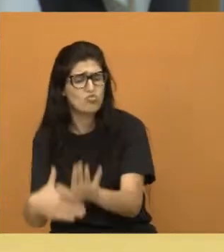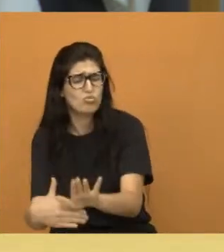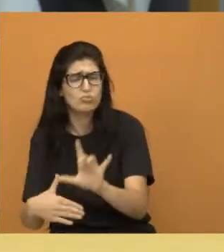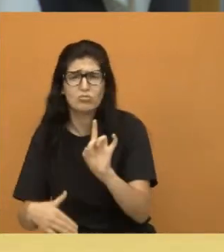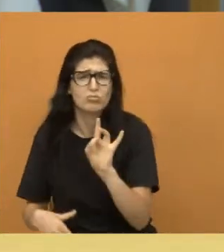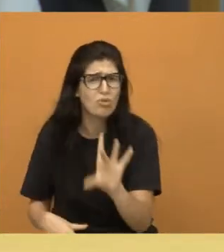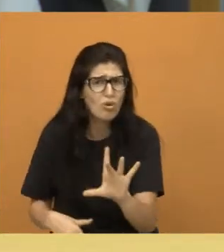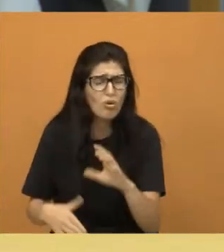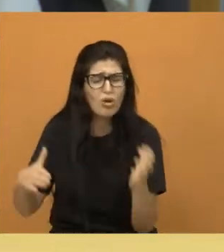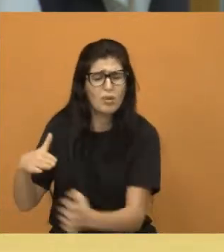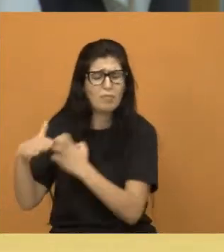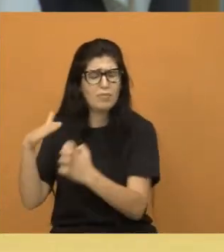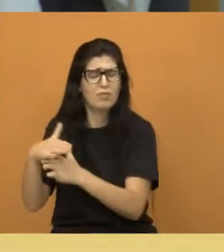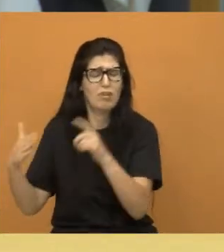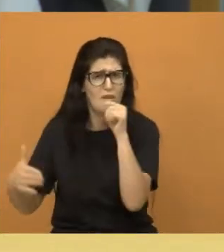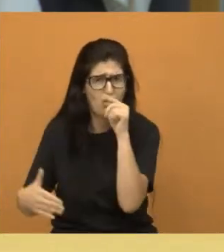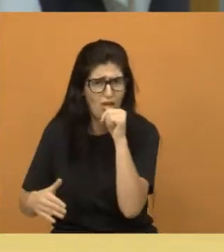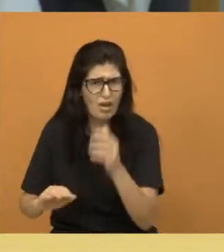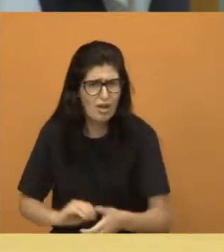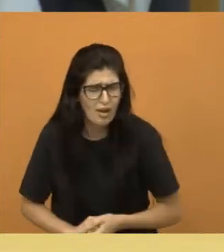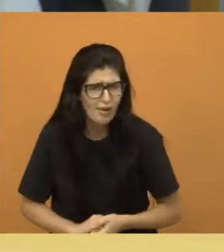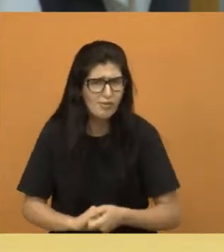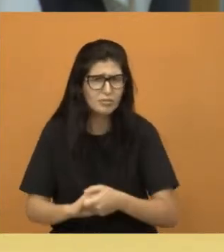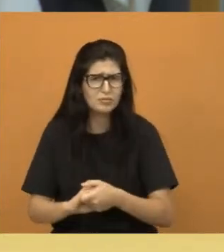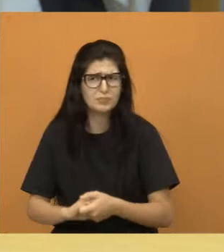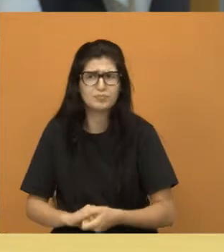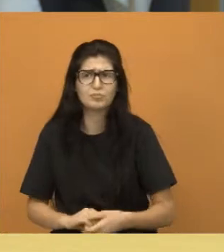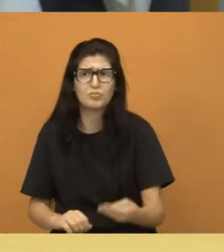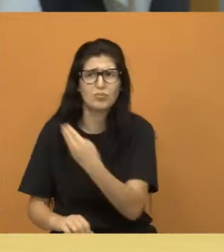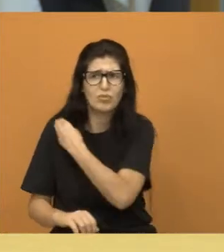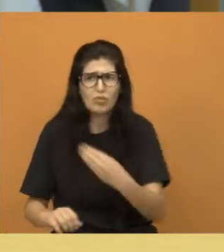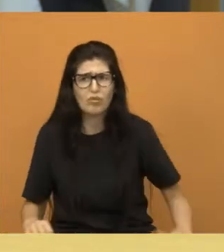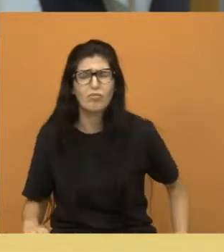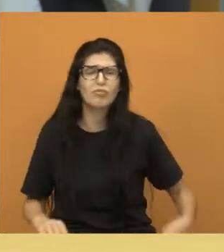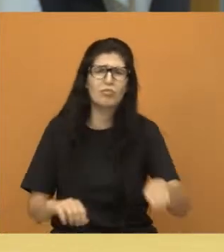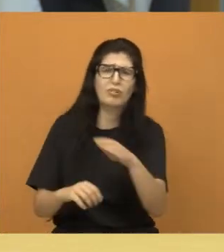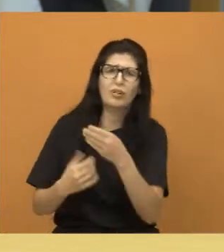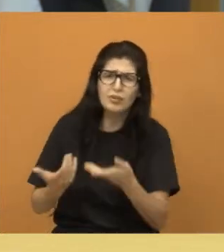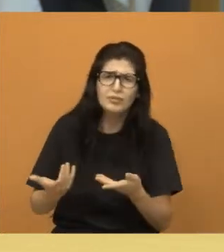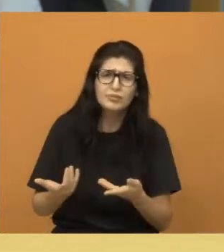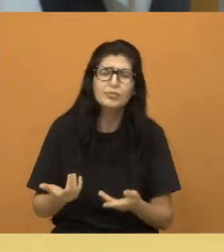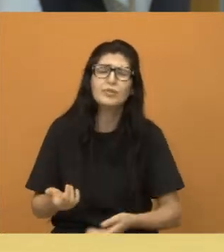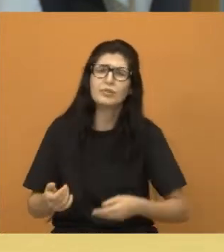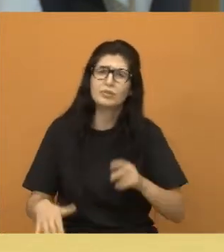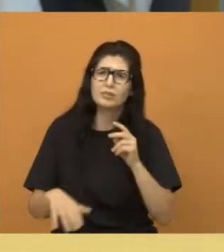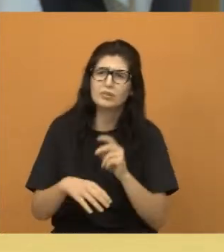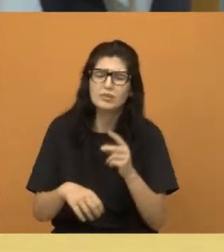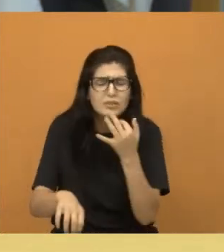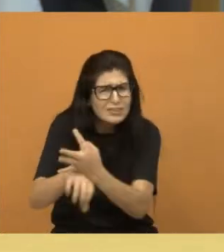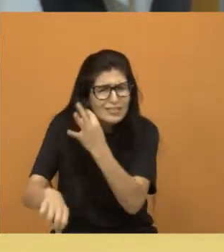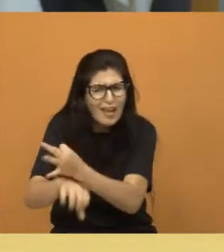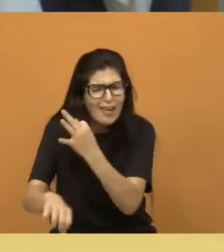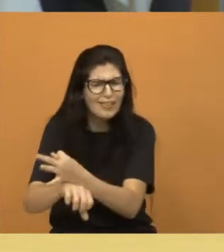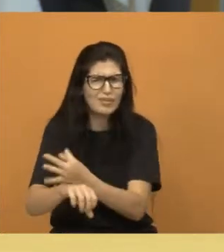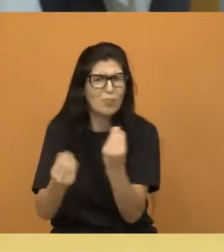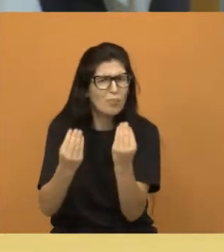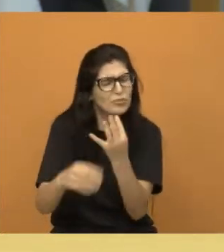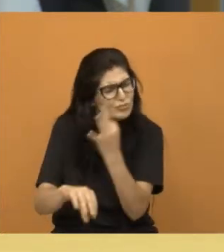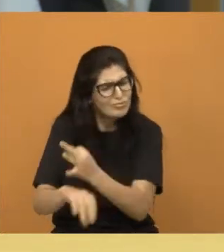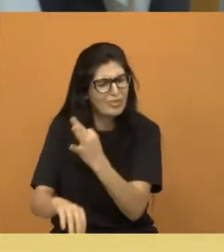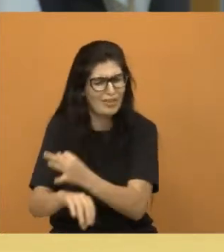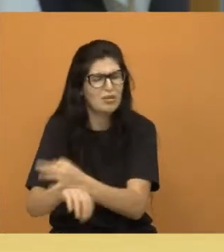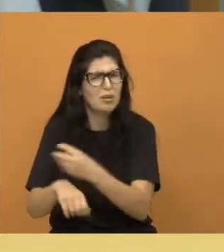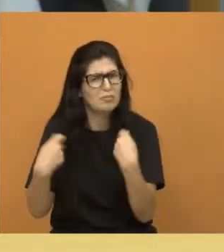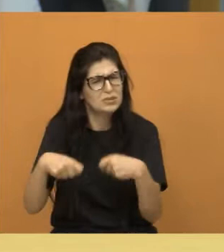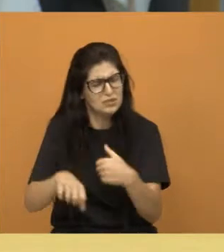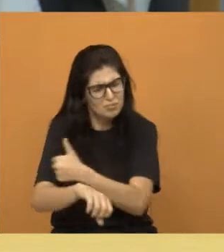é uma instituição pública extremamente técnica. Né? A gente vê aí as galerias, vê aí